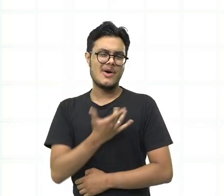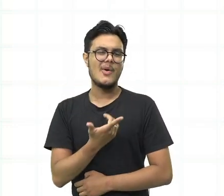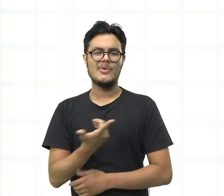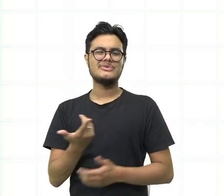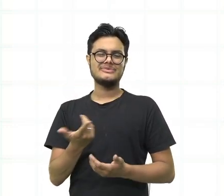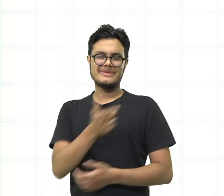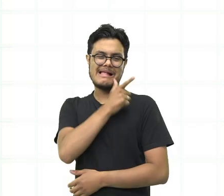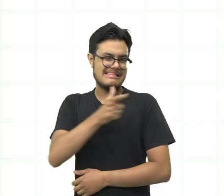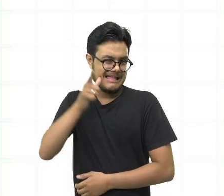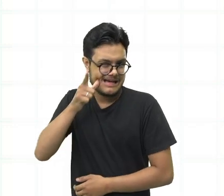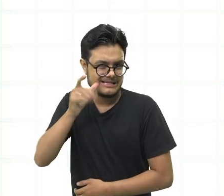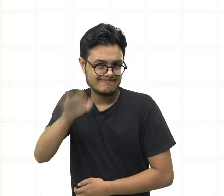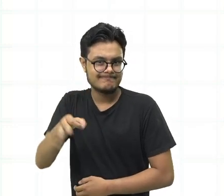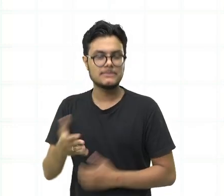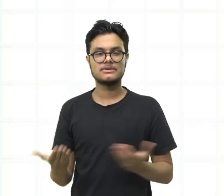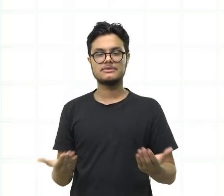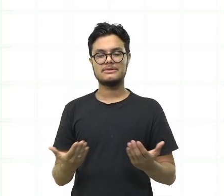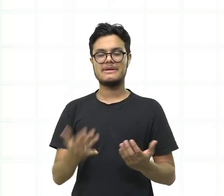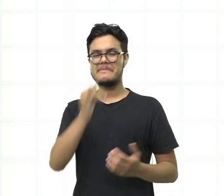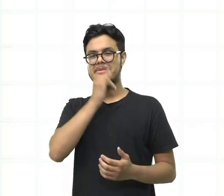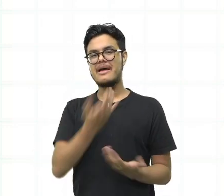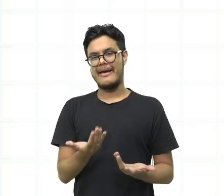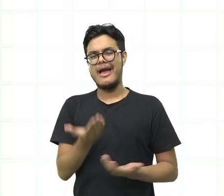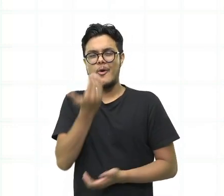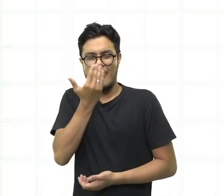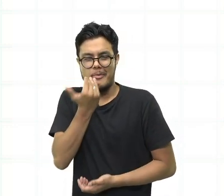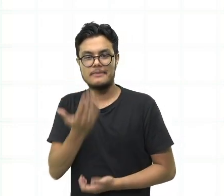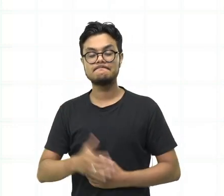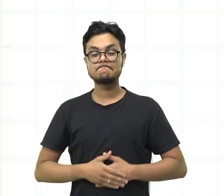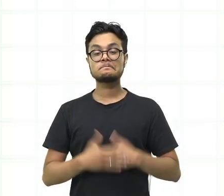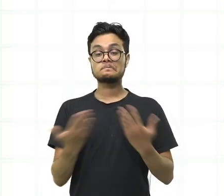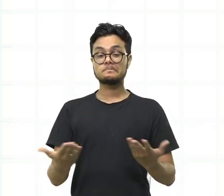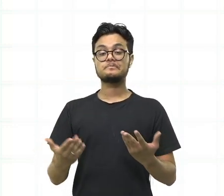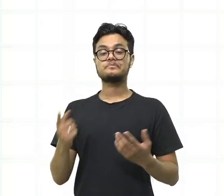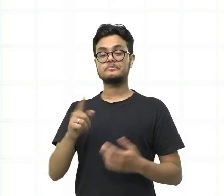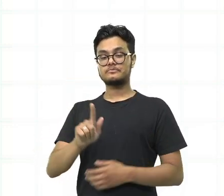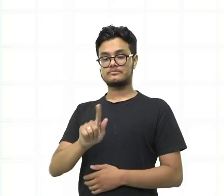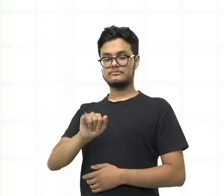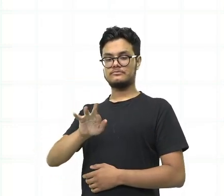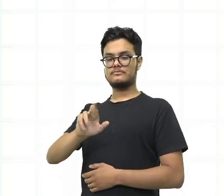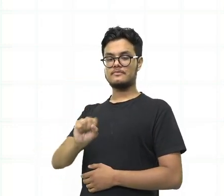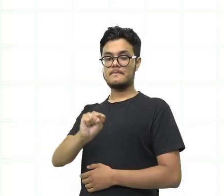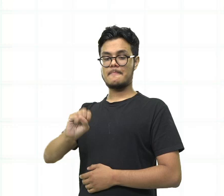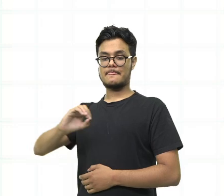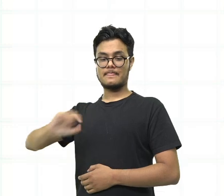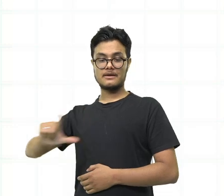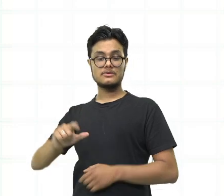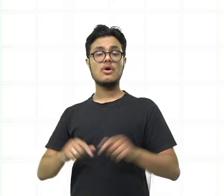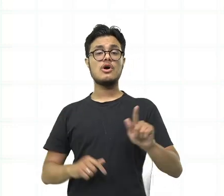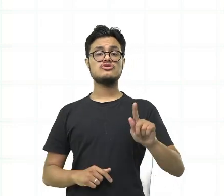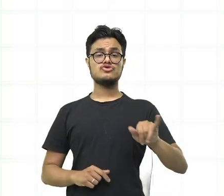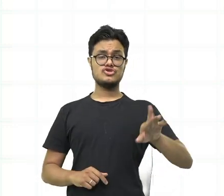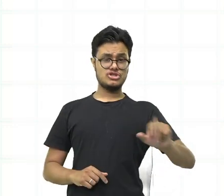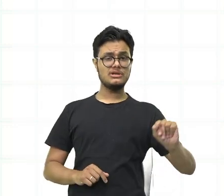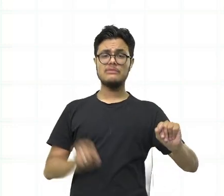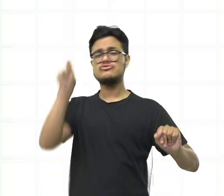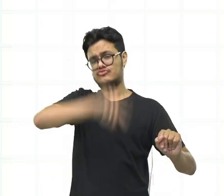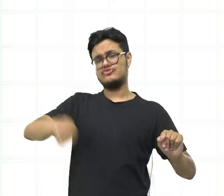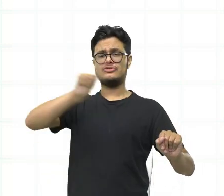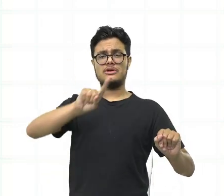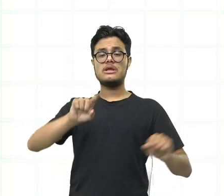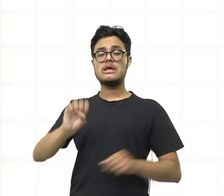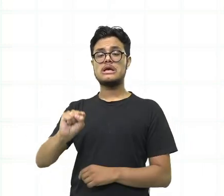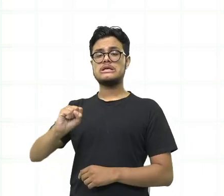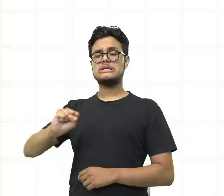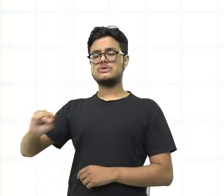lanche, né? Vamos botar assim, a nossa merenda. E aí o girassol, né? Que é o gi de girar e o sol. Professora,